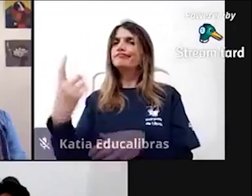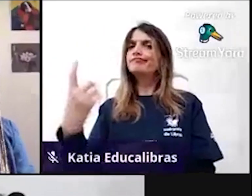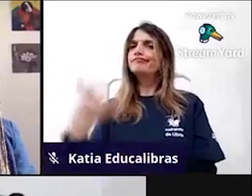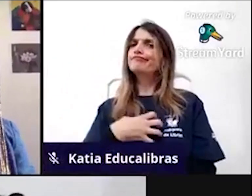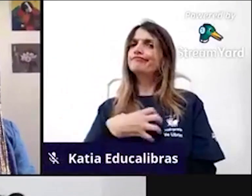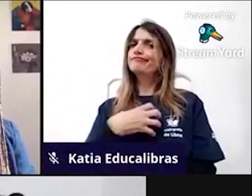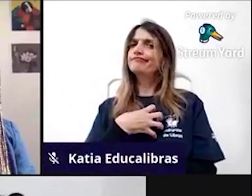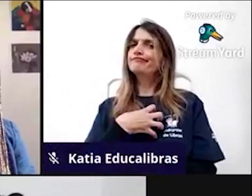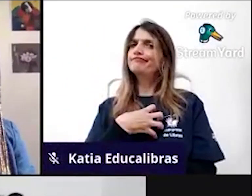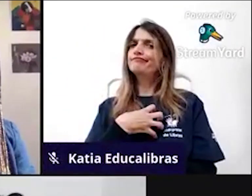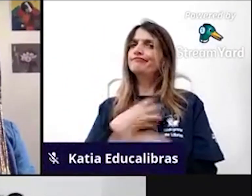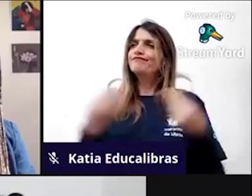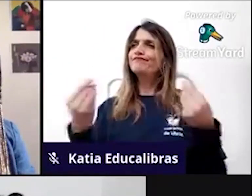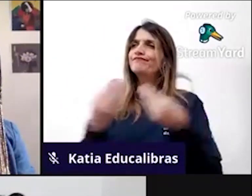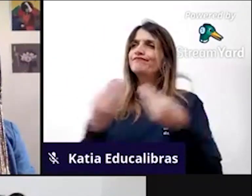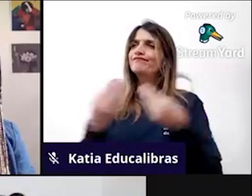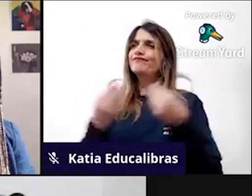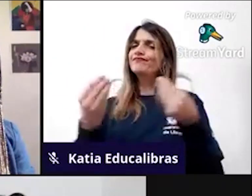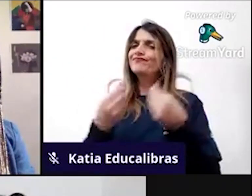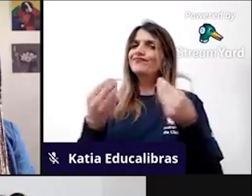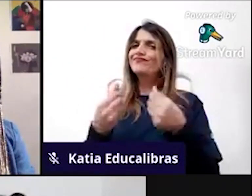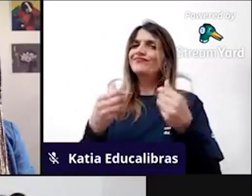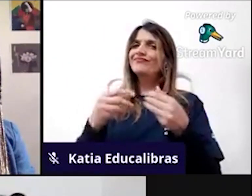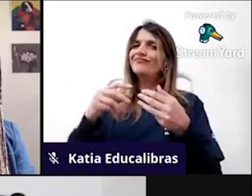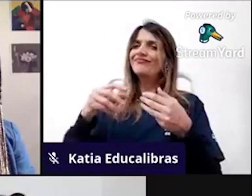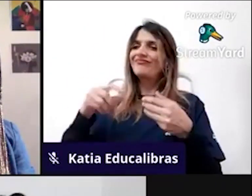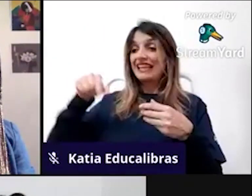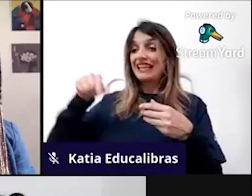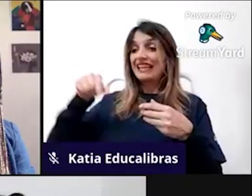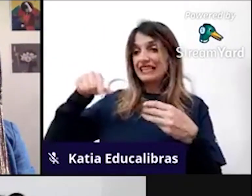se sinta parte dessa grande teia, né?